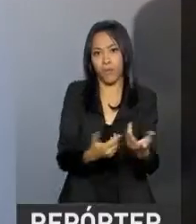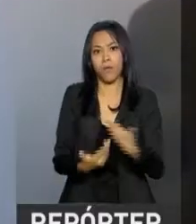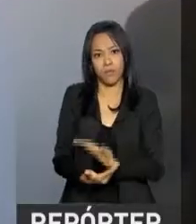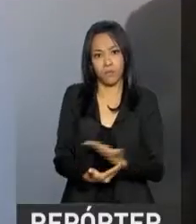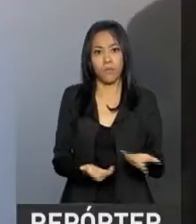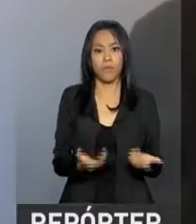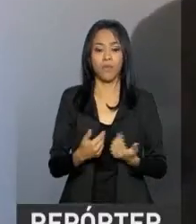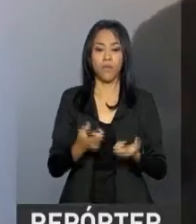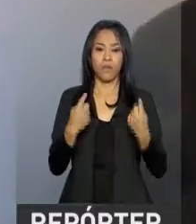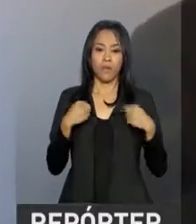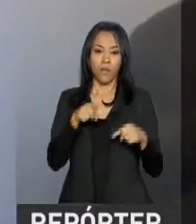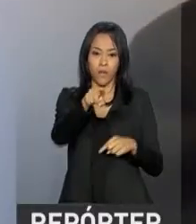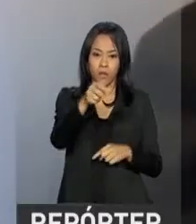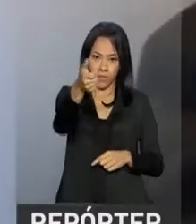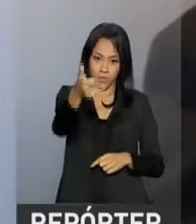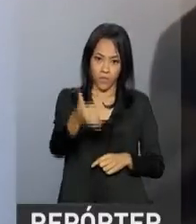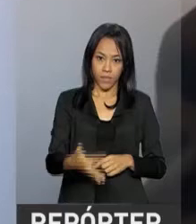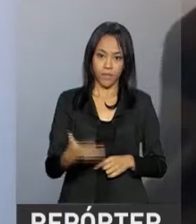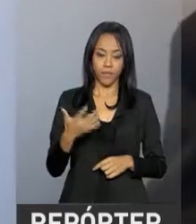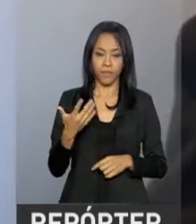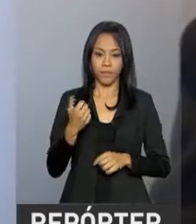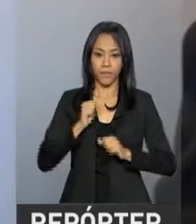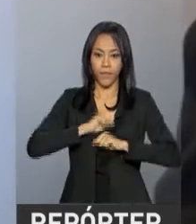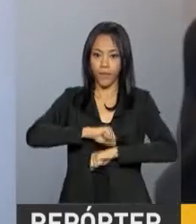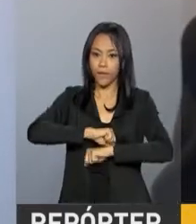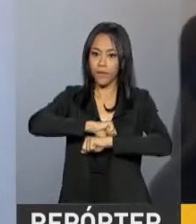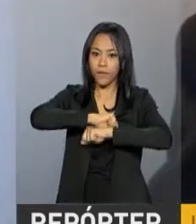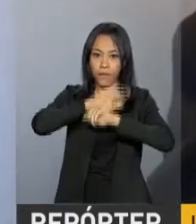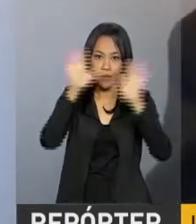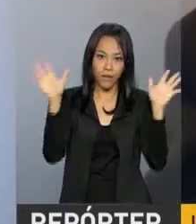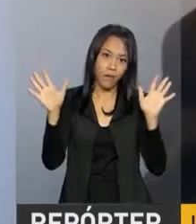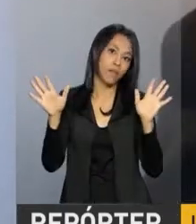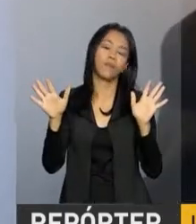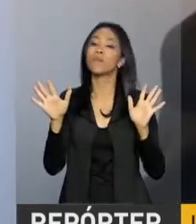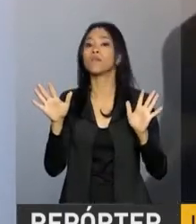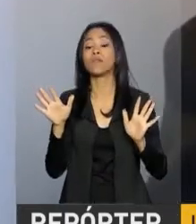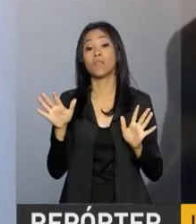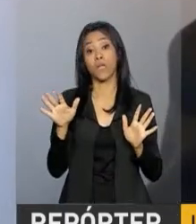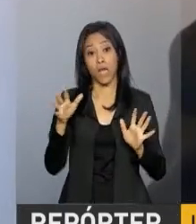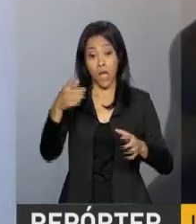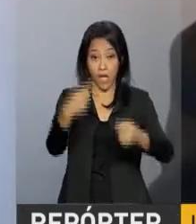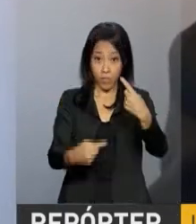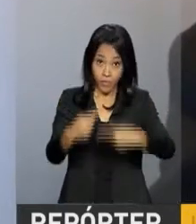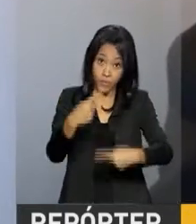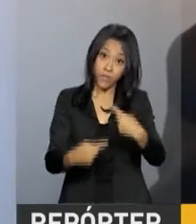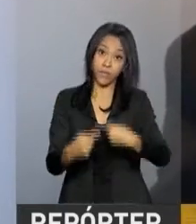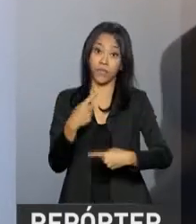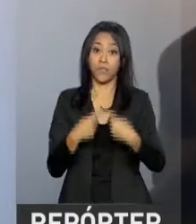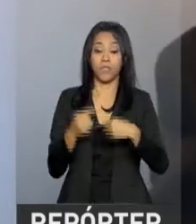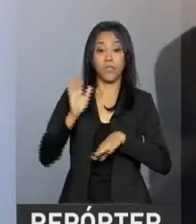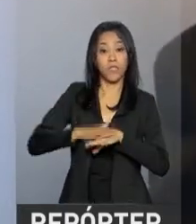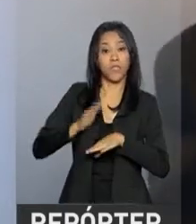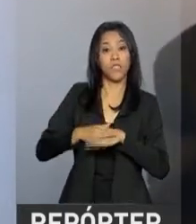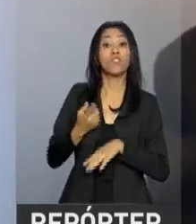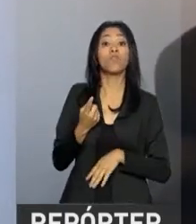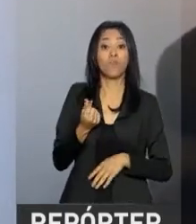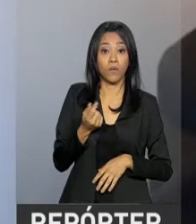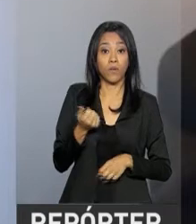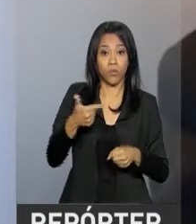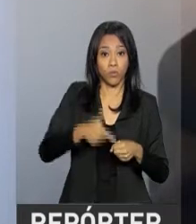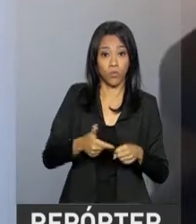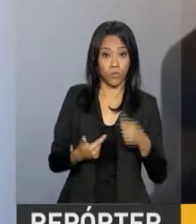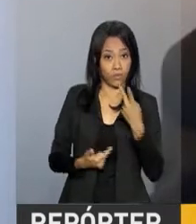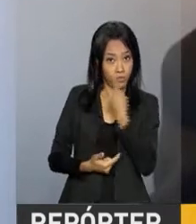A questão é muito clara. A política de preço da Petrobras, eu deixei isso claro na